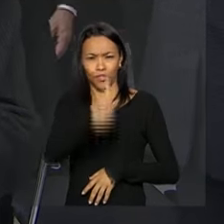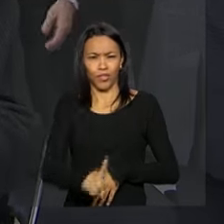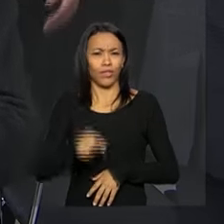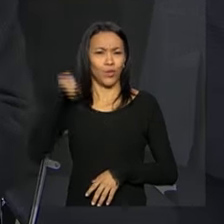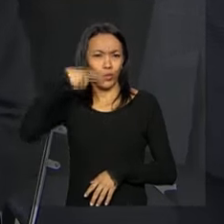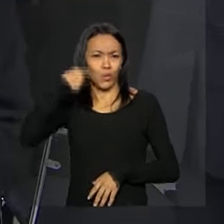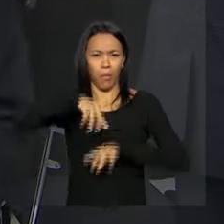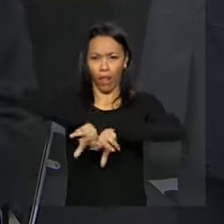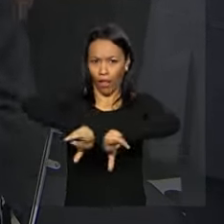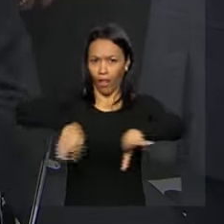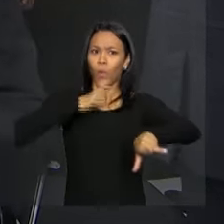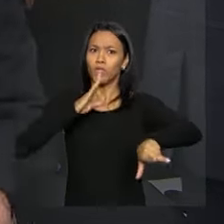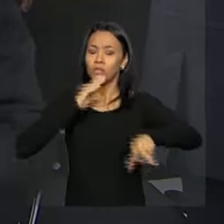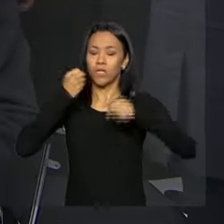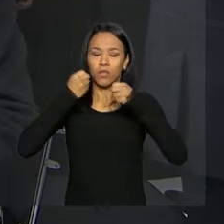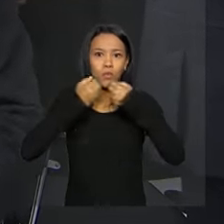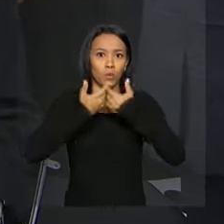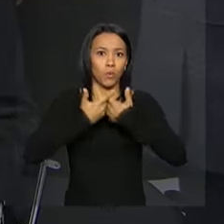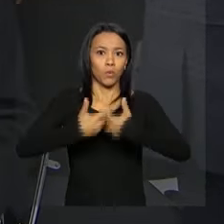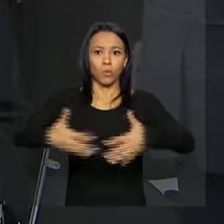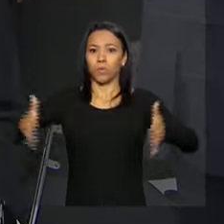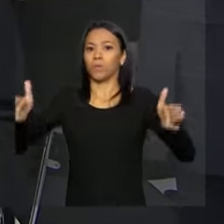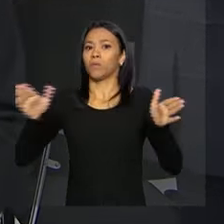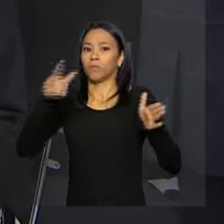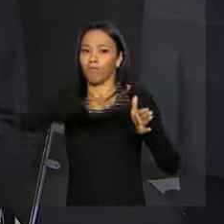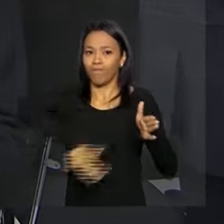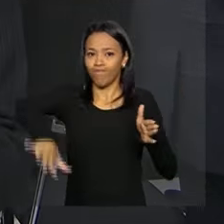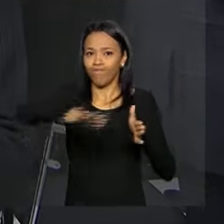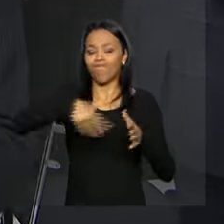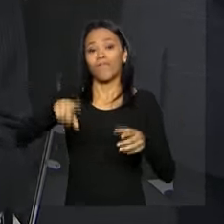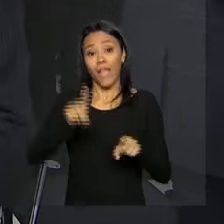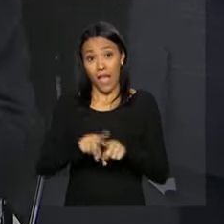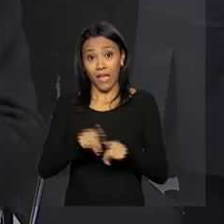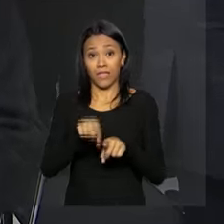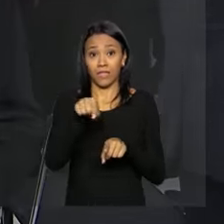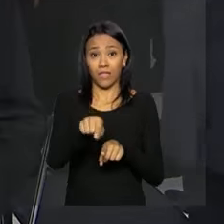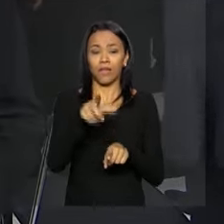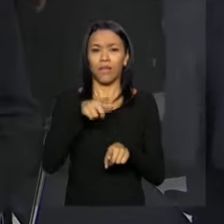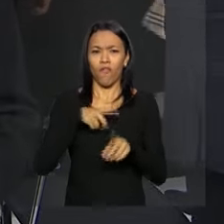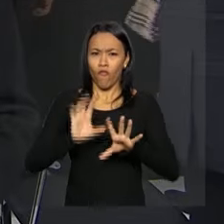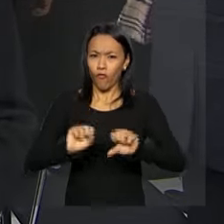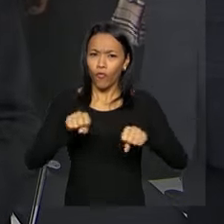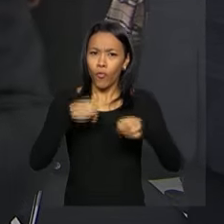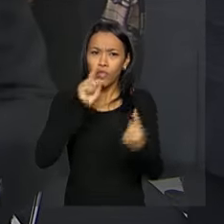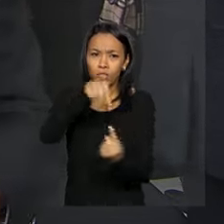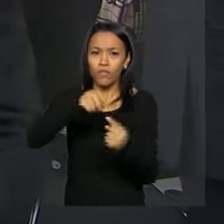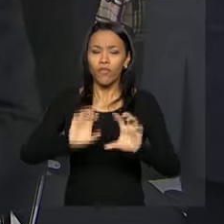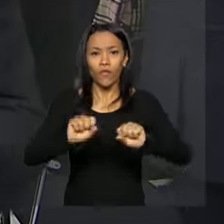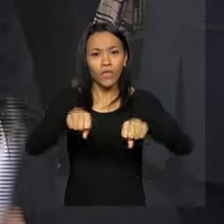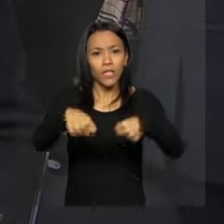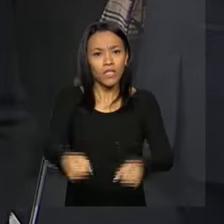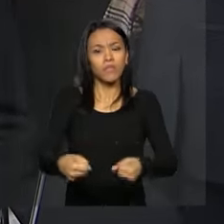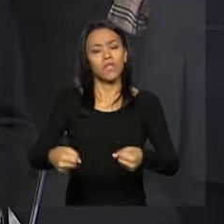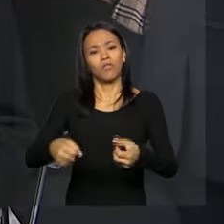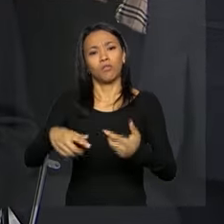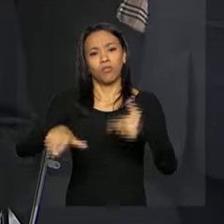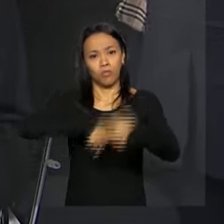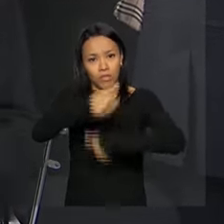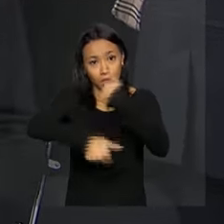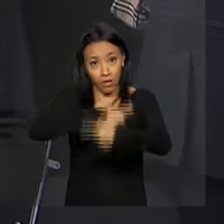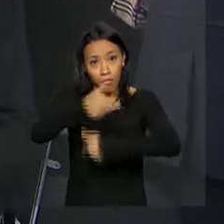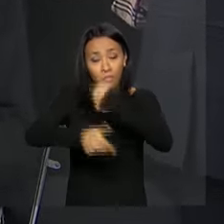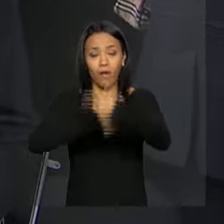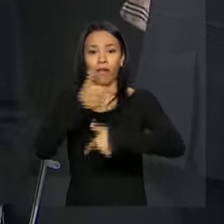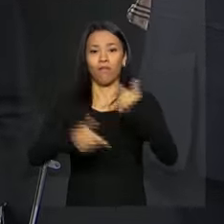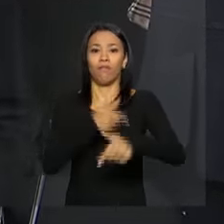nessa área. Ela afirmou que as ações nessas pastas têm sido pautadas pelo fortalecimento das ações das iniciativas